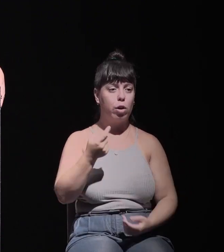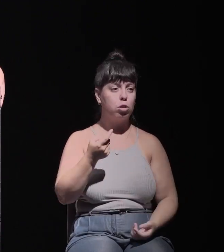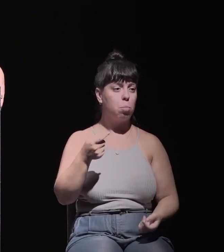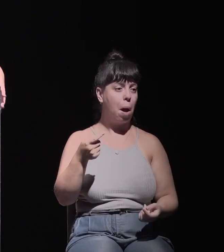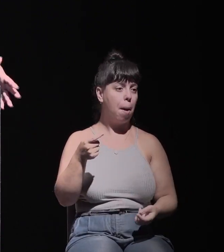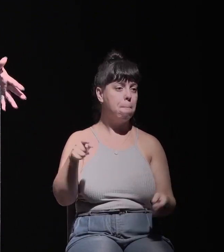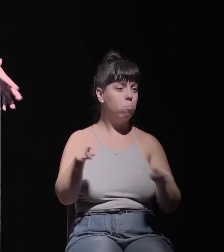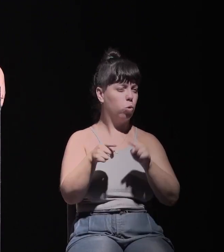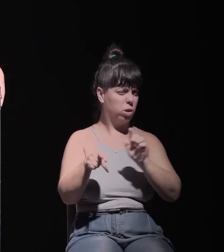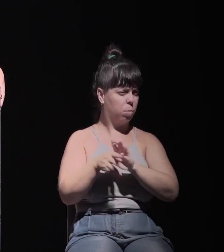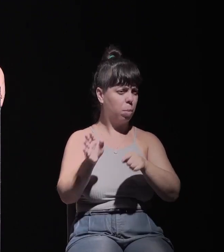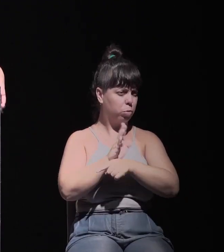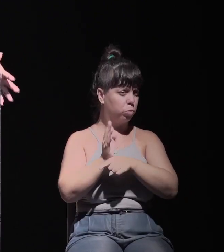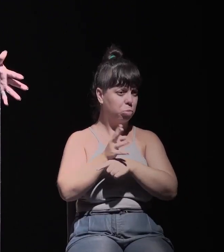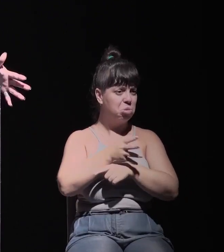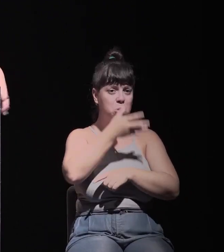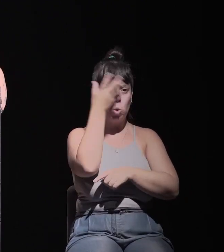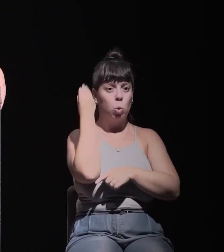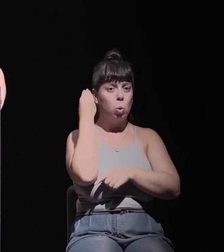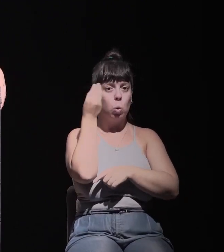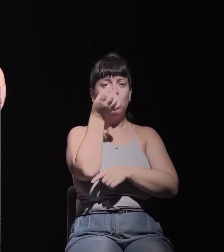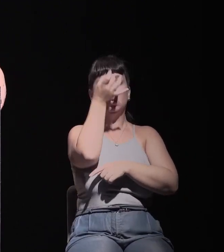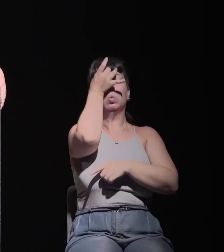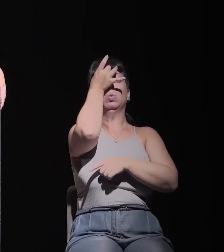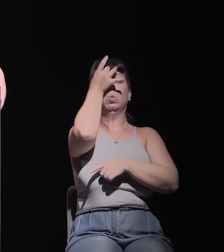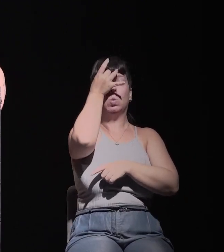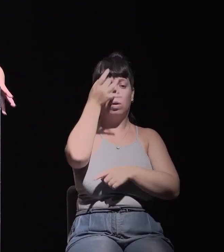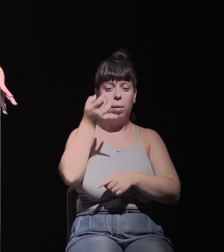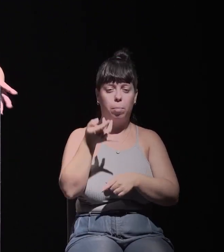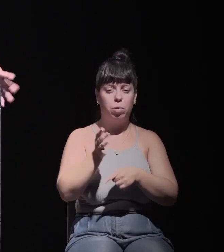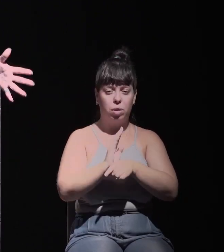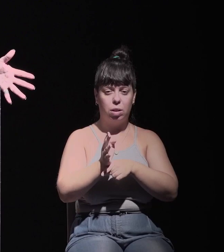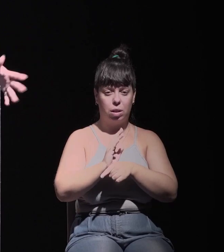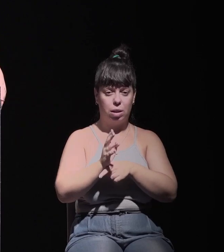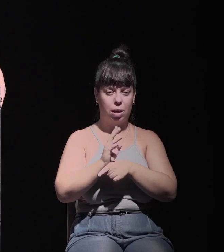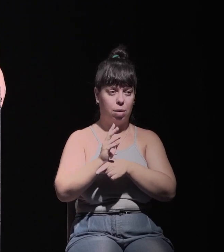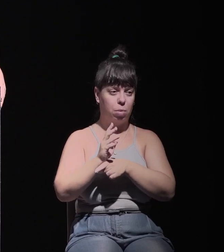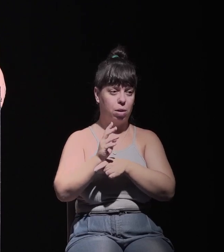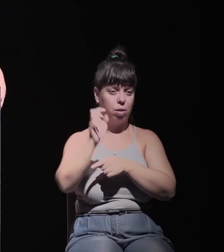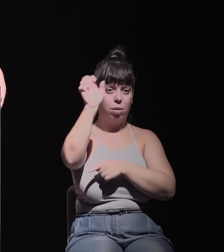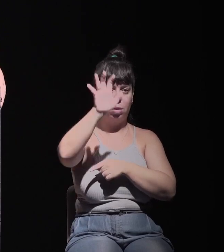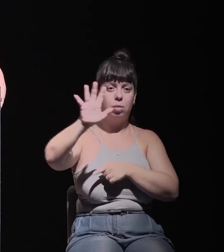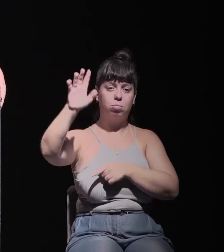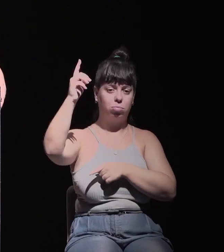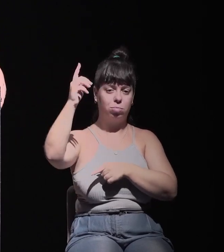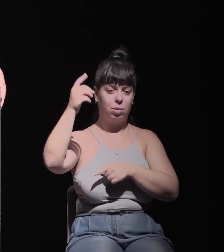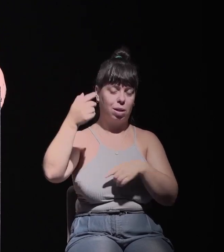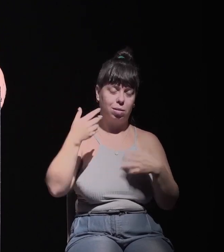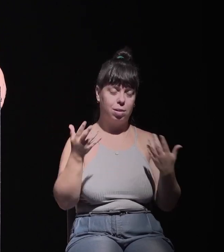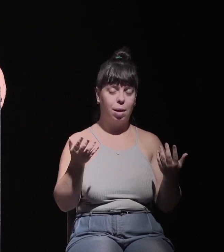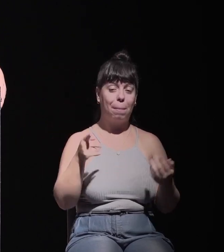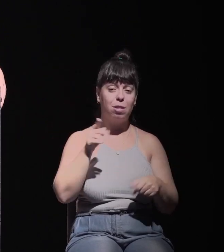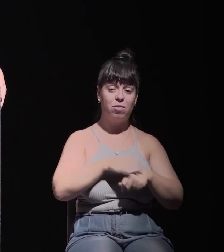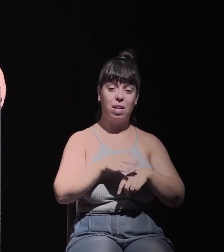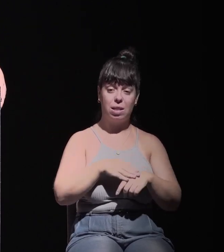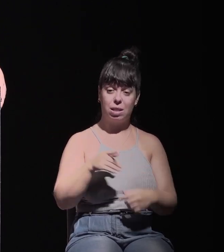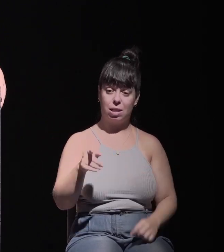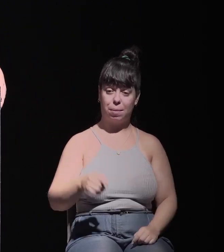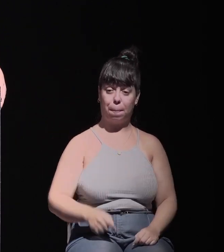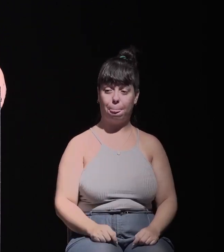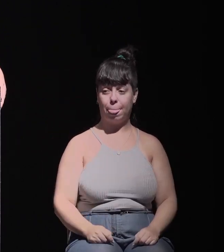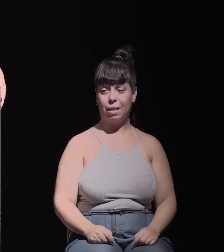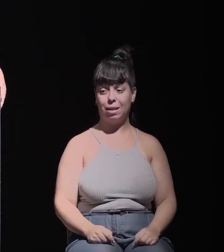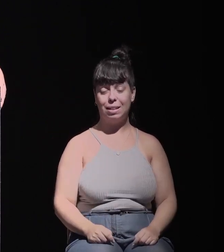pelo menos assim, para mim, assim, do cinema ocidental, né, do cinema do Império, que seja, mas fez. E